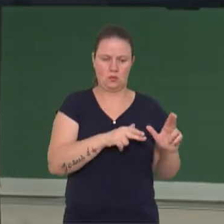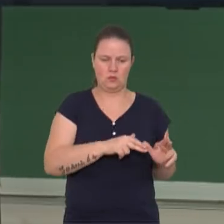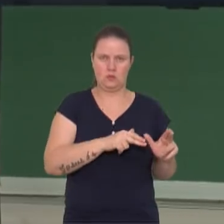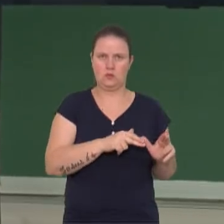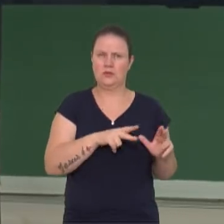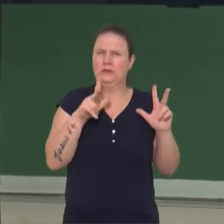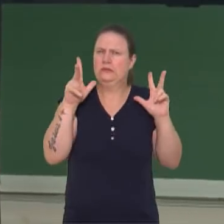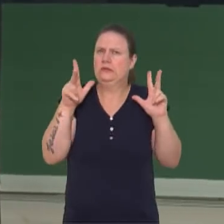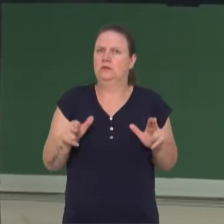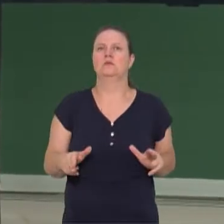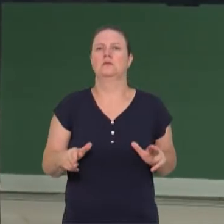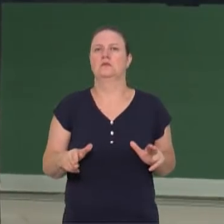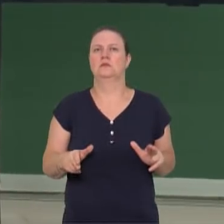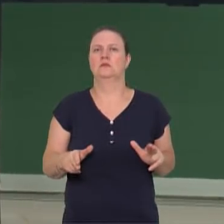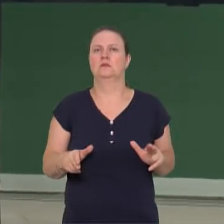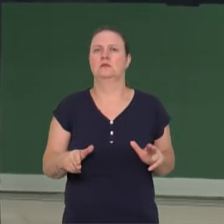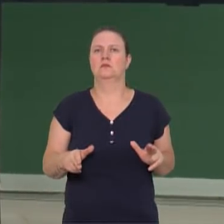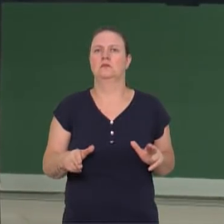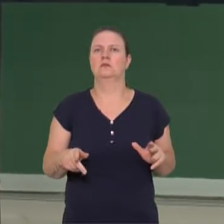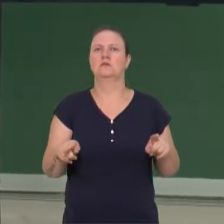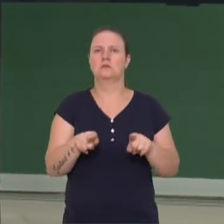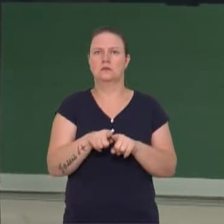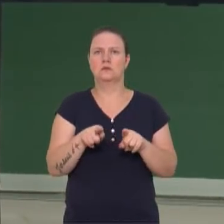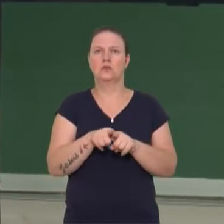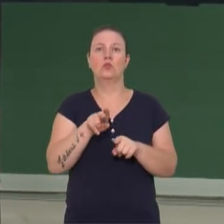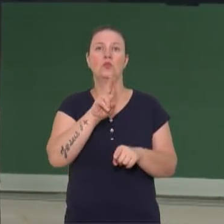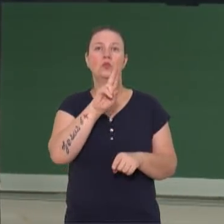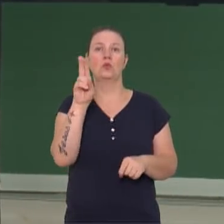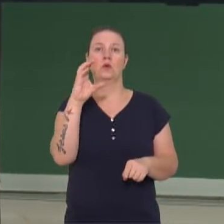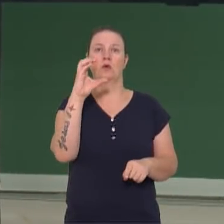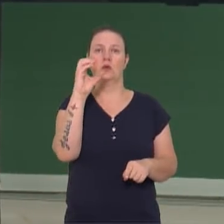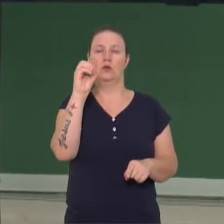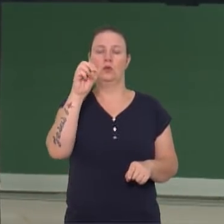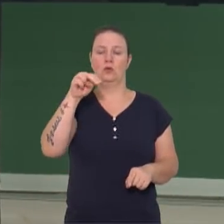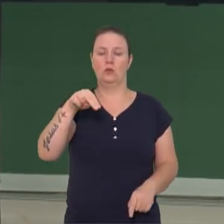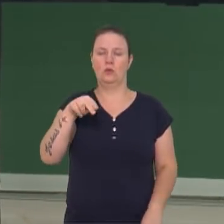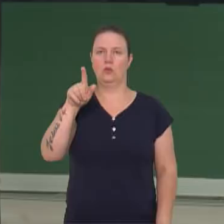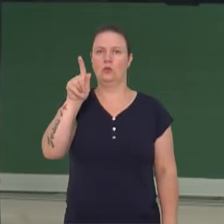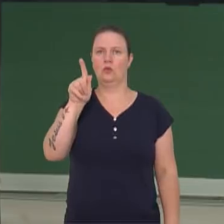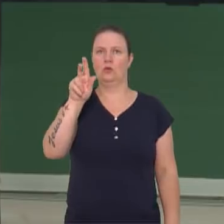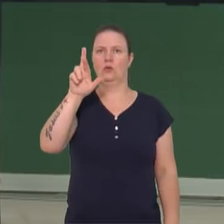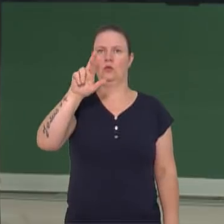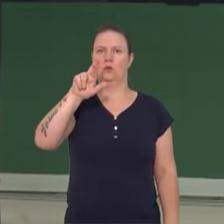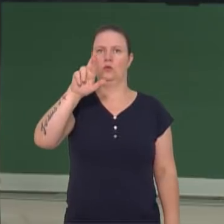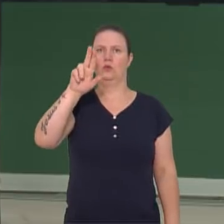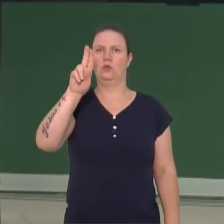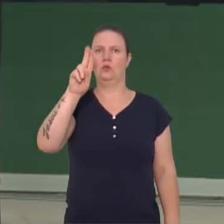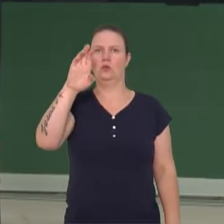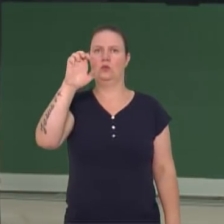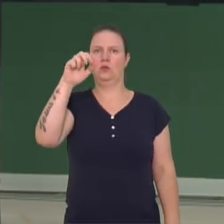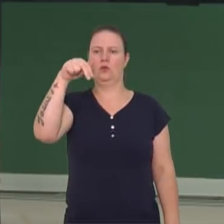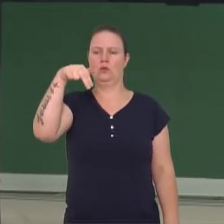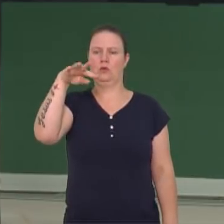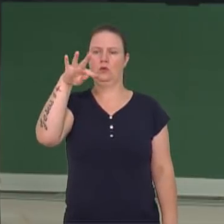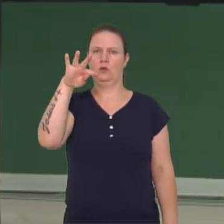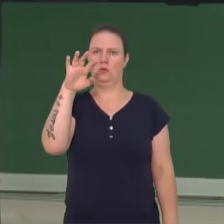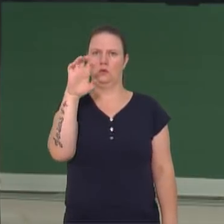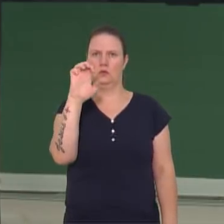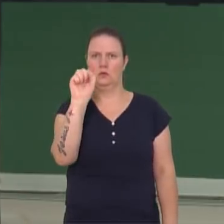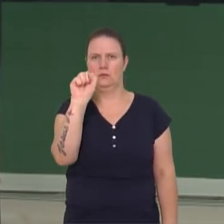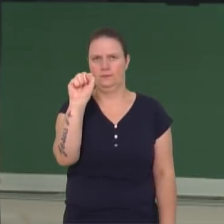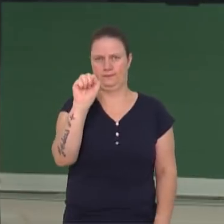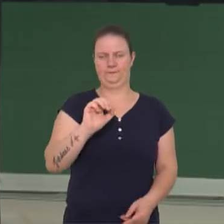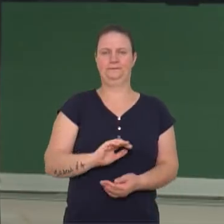medida, a gente está falando que são lados congruentes, ok? Então, o que eu tenho que fazer primeiro?